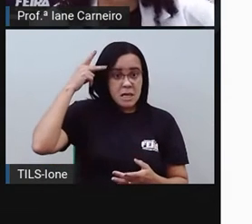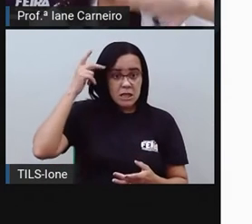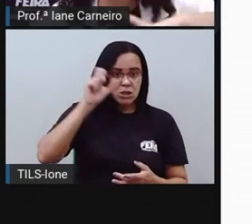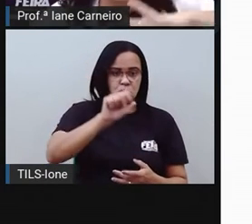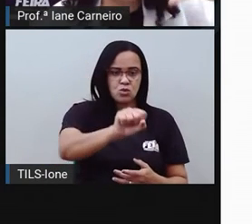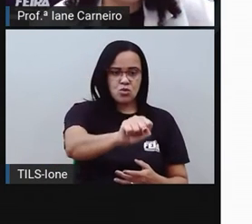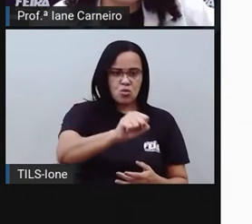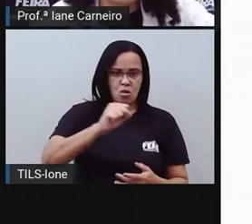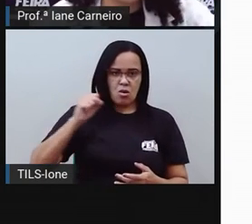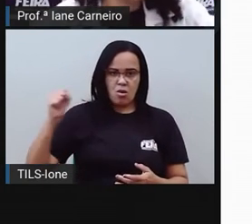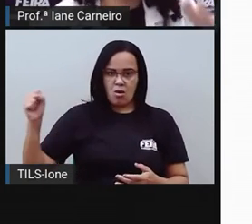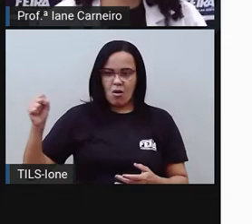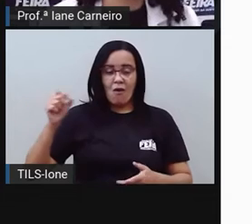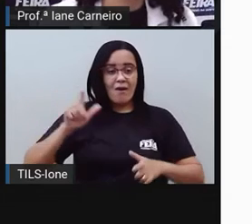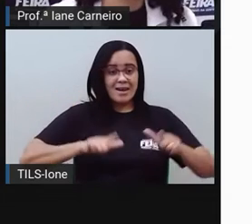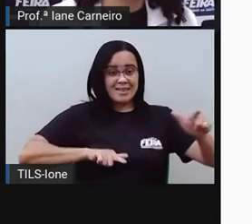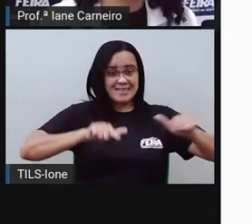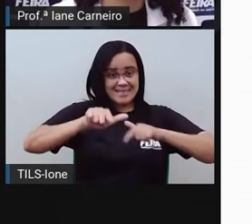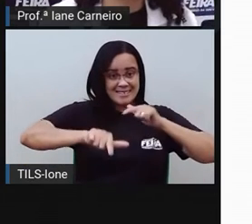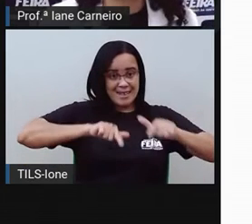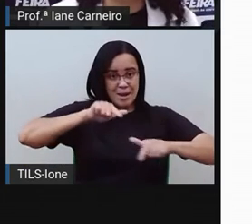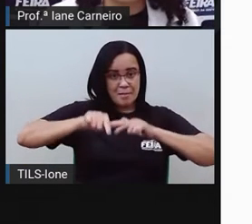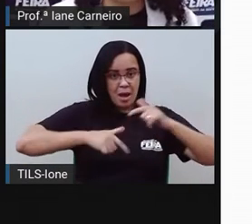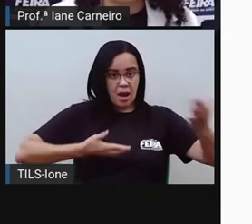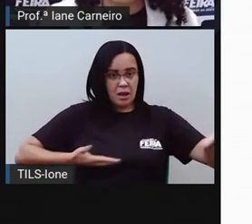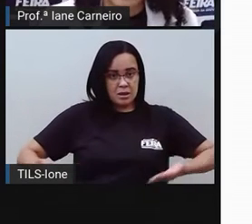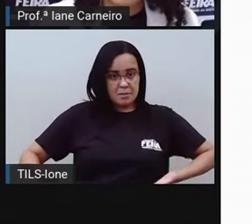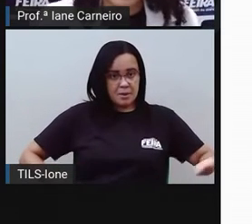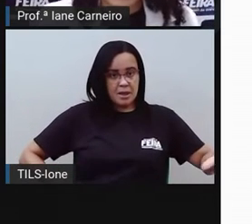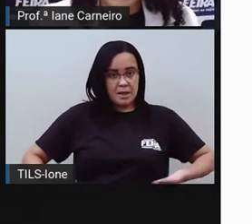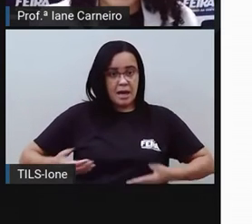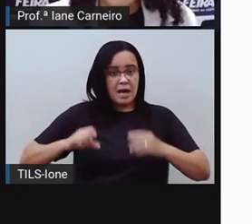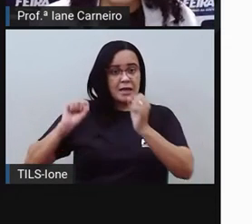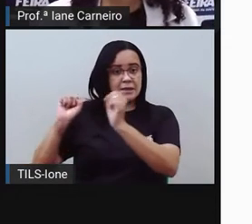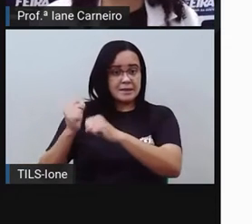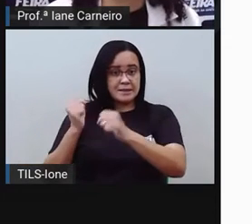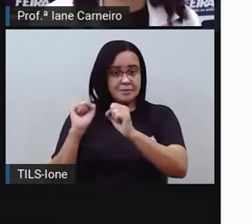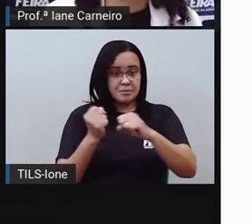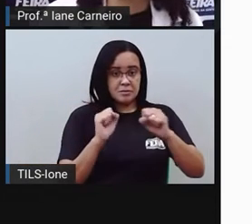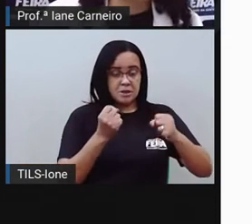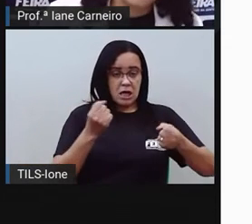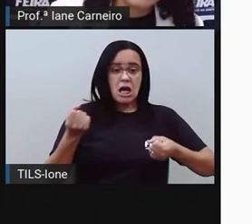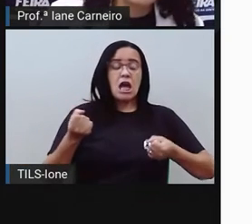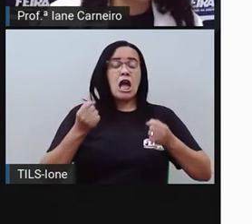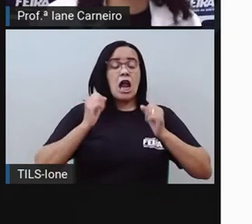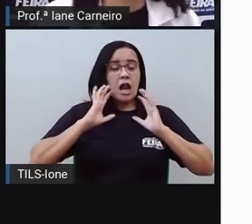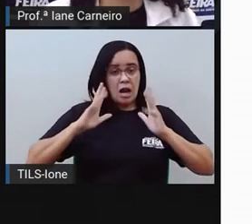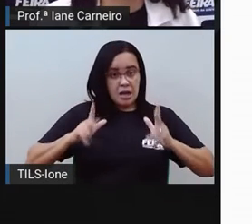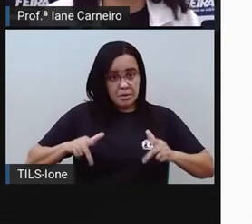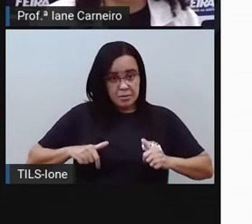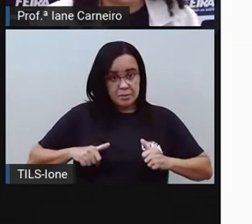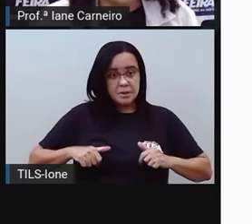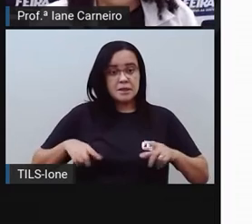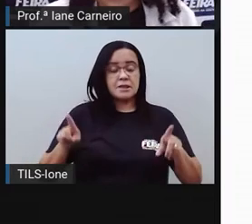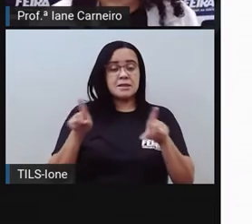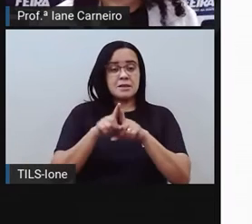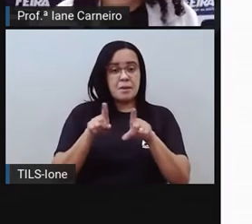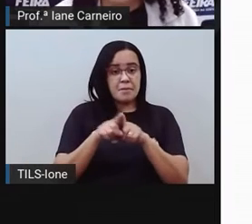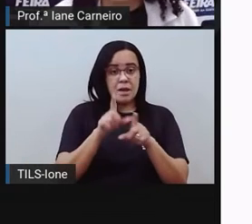limpeza, todo mundo precisa ser respeitado. Ter respeito, ser respeitado, né? Então, é importante isso, tá